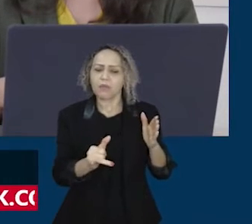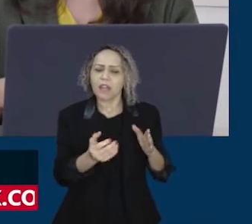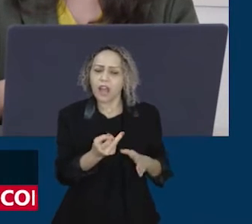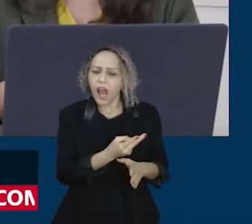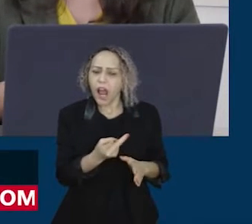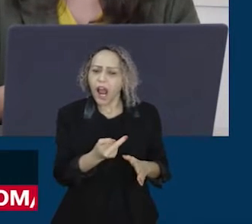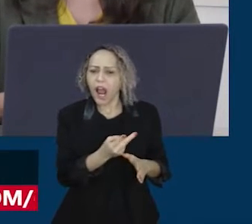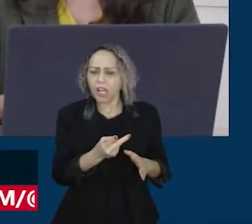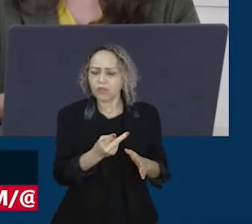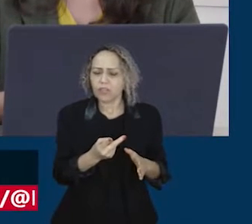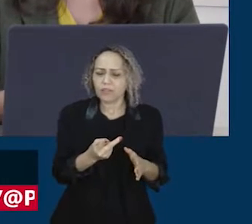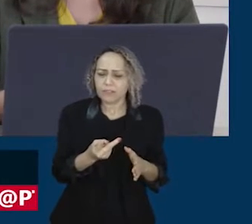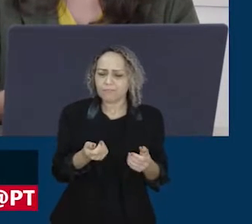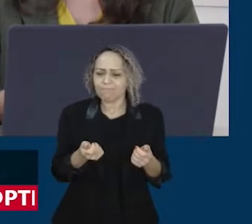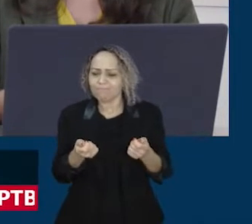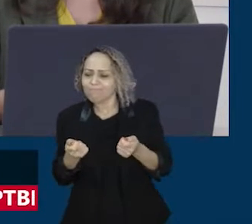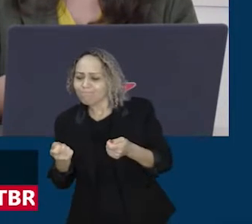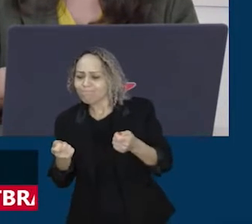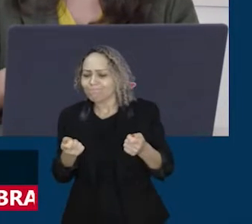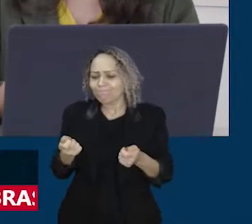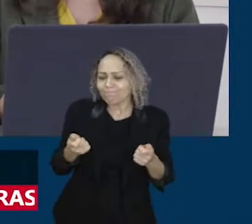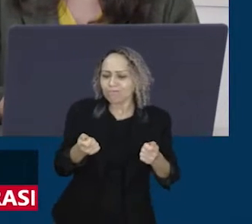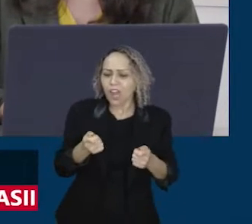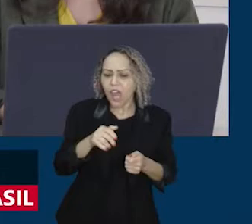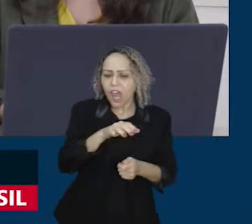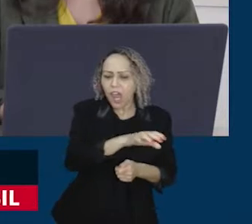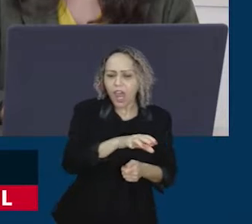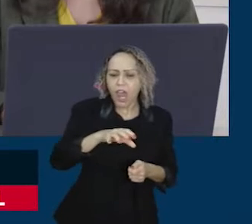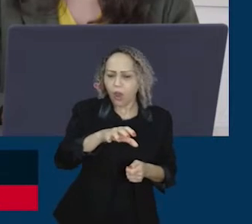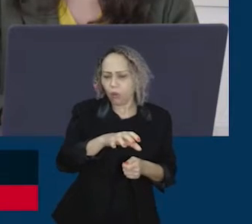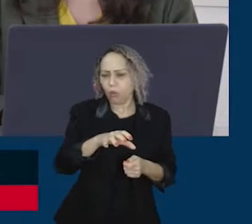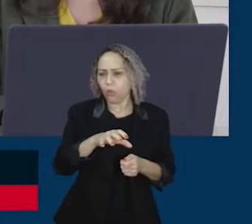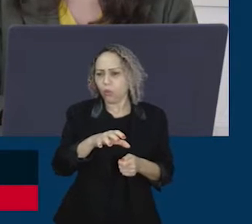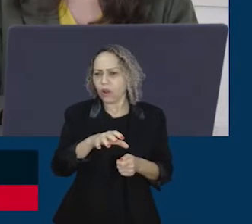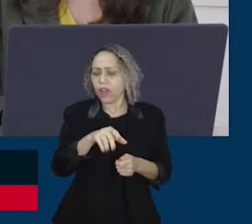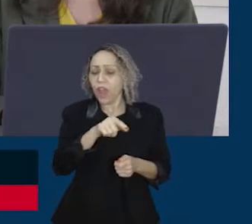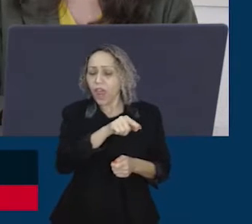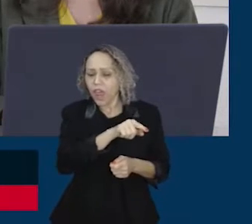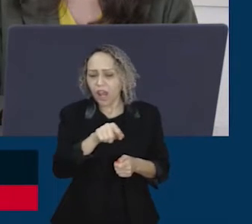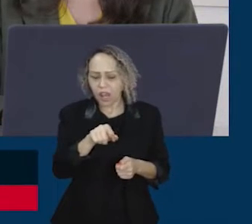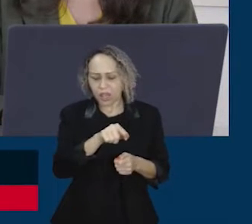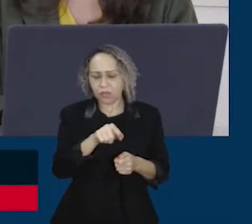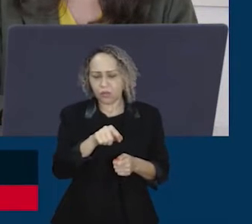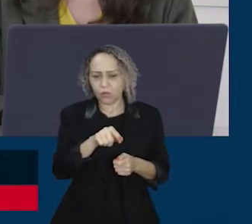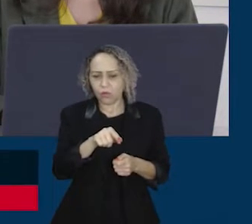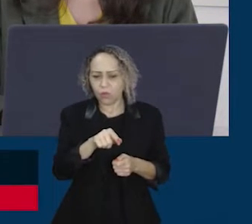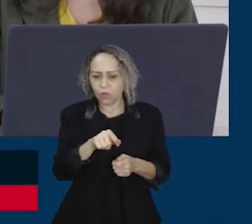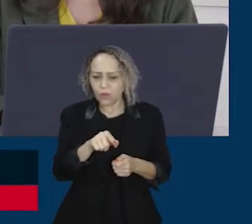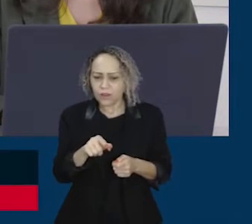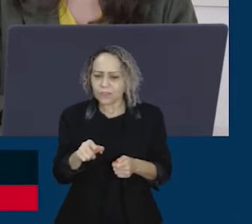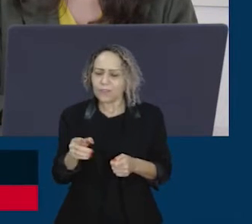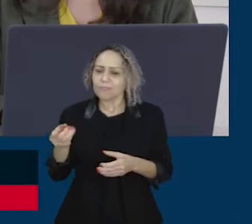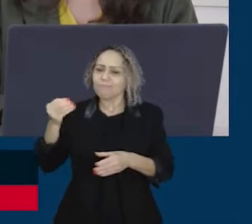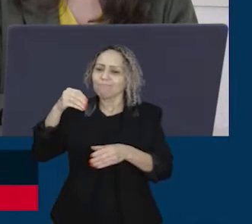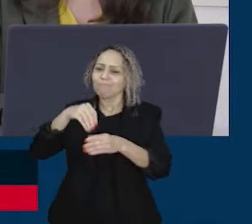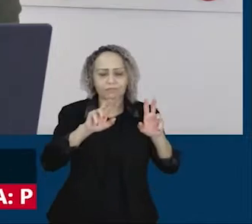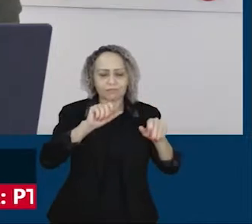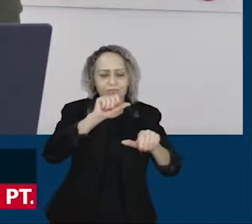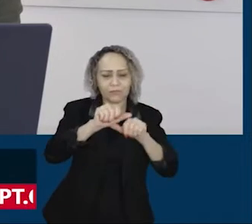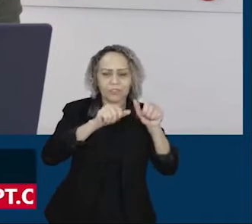essa amálgama, elas são o ambiente, praticamente elas compõem o ambiente, inclusive dos investimentos